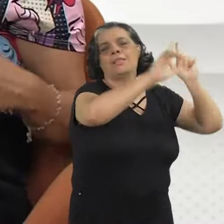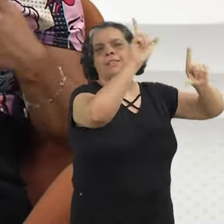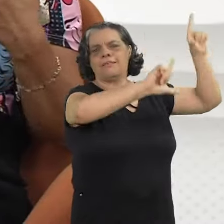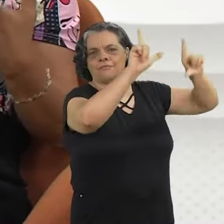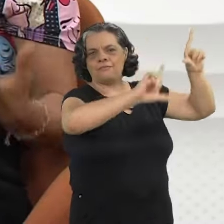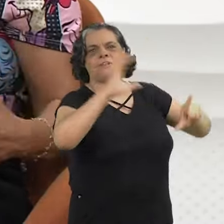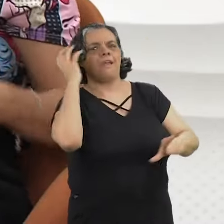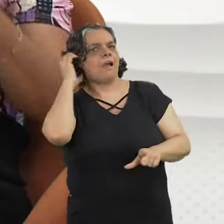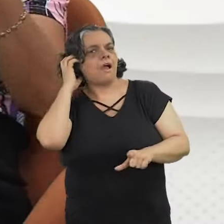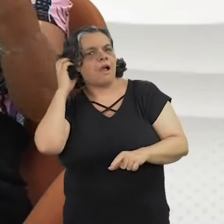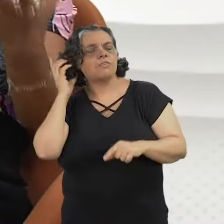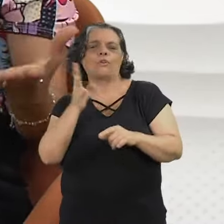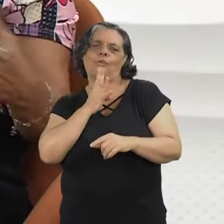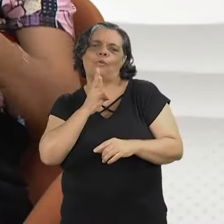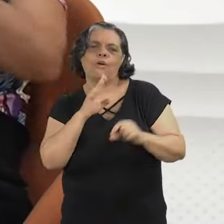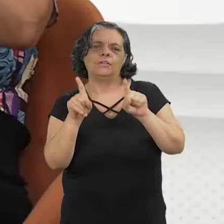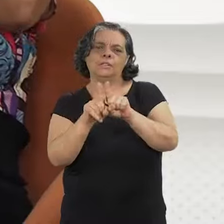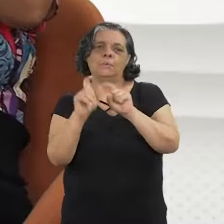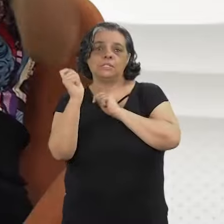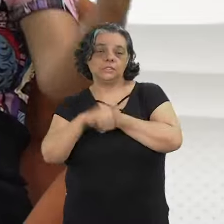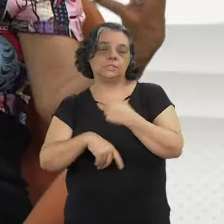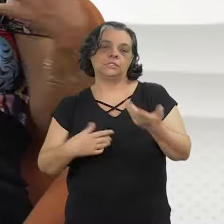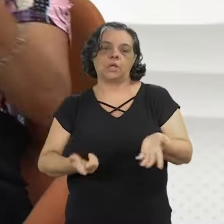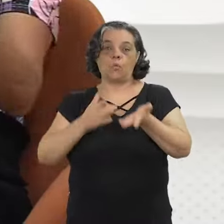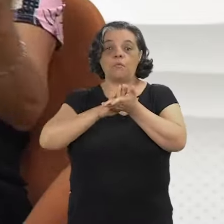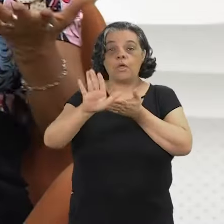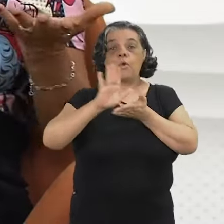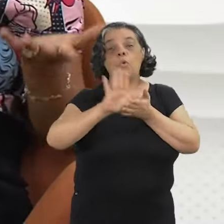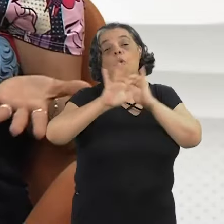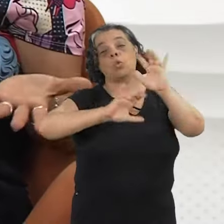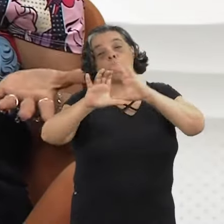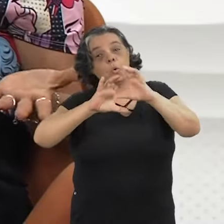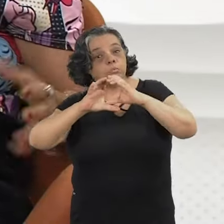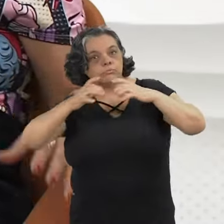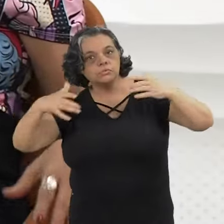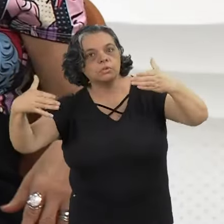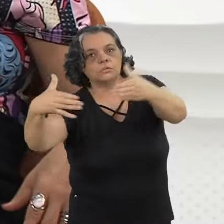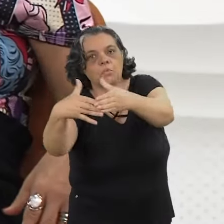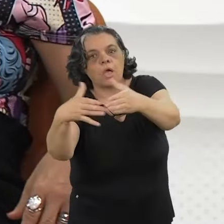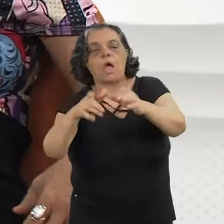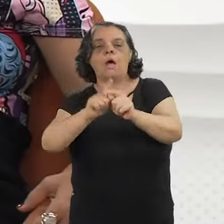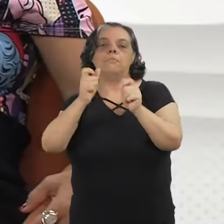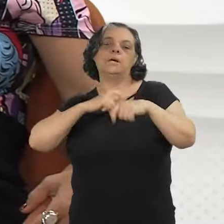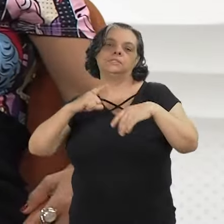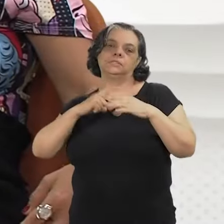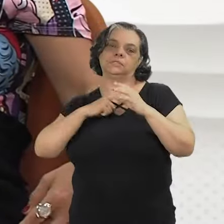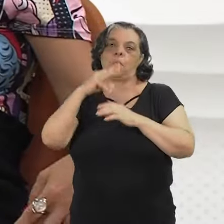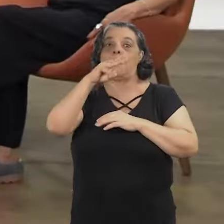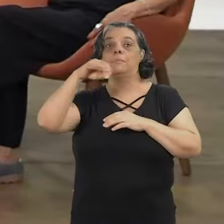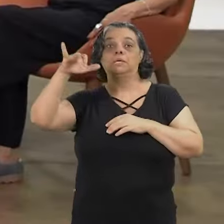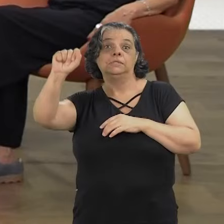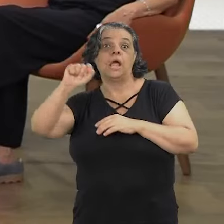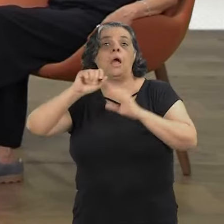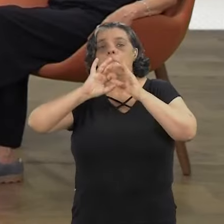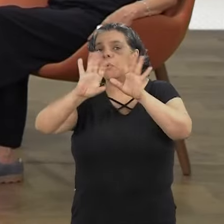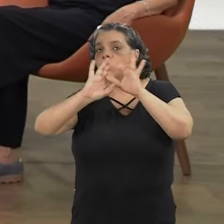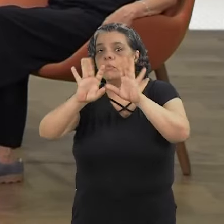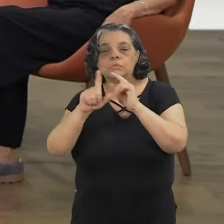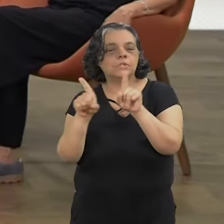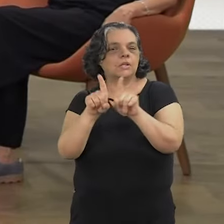TV emissores de rádio que a gente conhece que são veículos de comunicação de massa mas a gente vai ter uma mídia popular e uma mídia